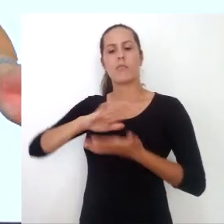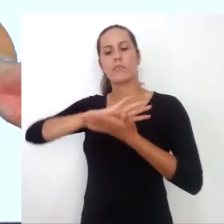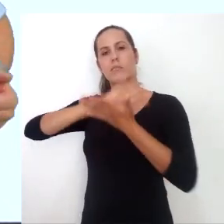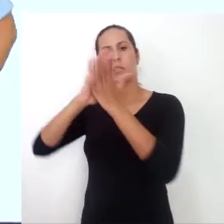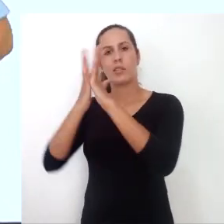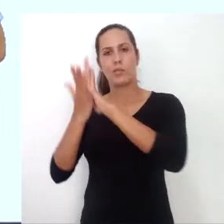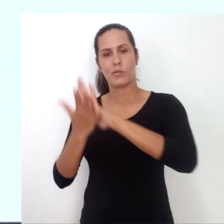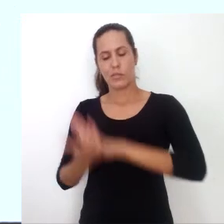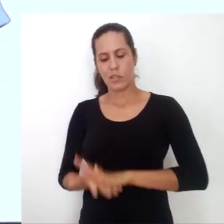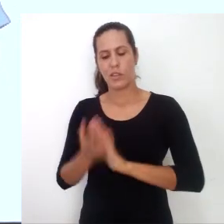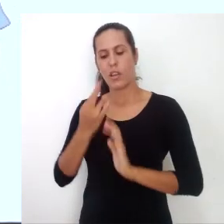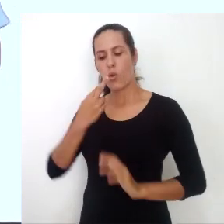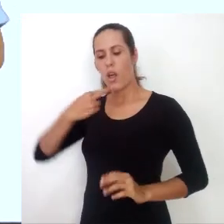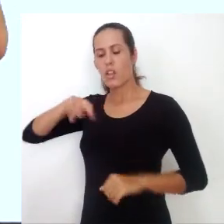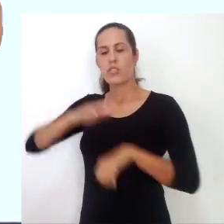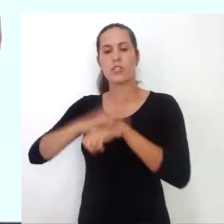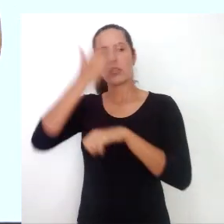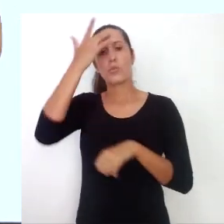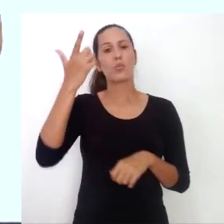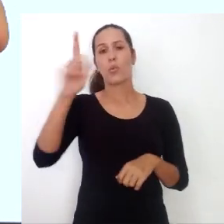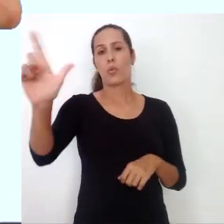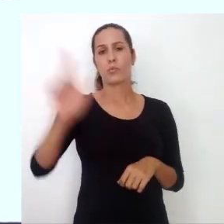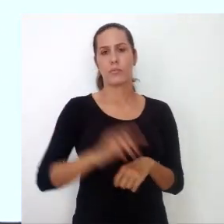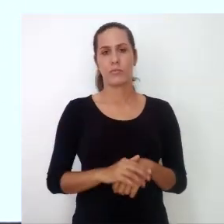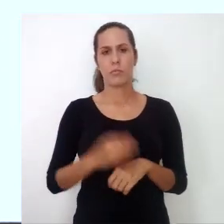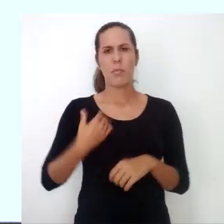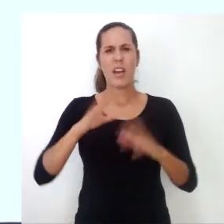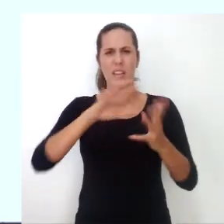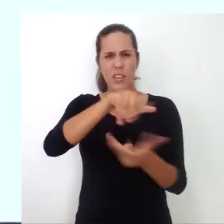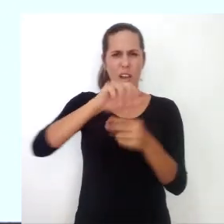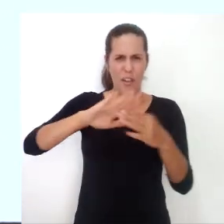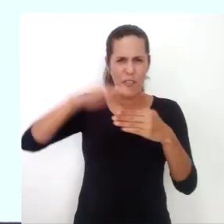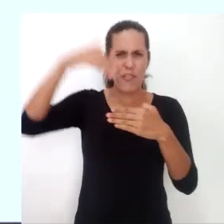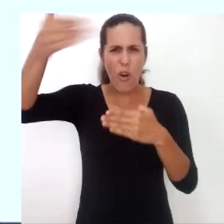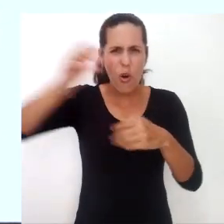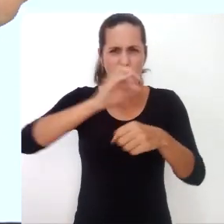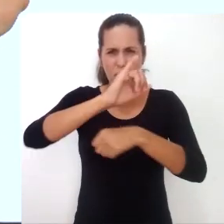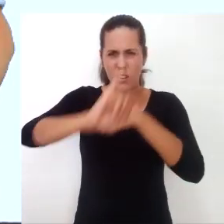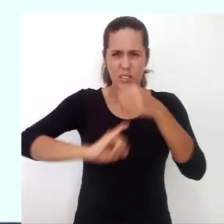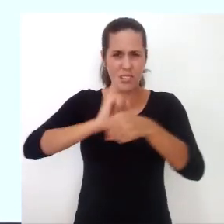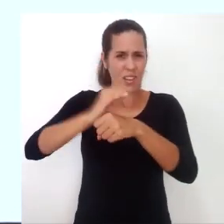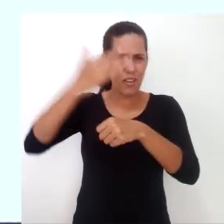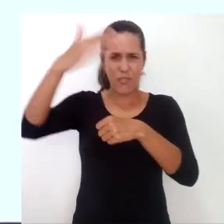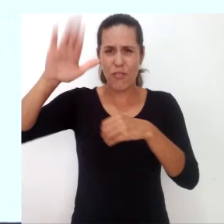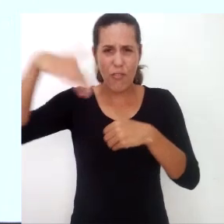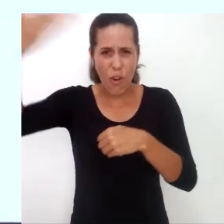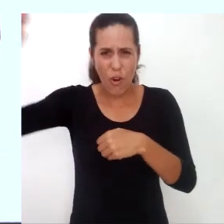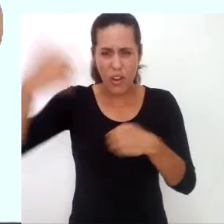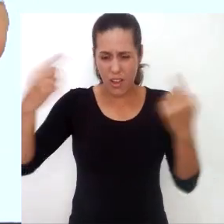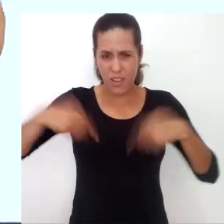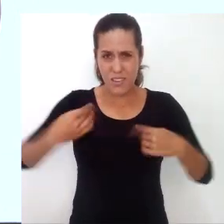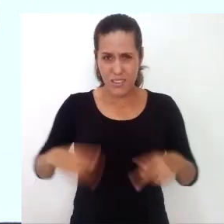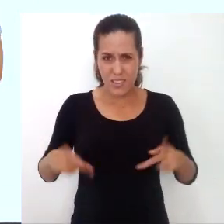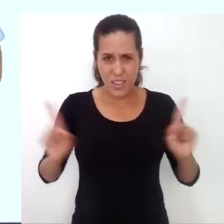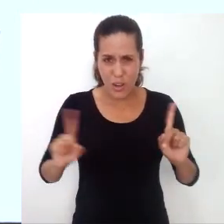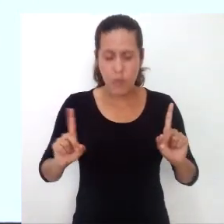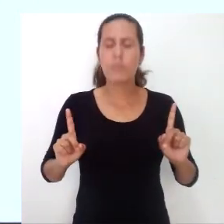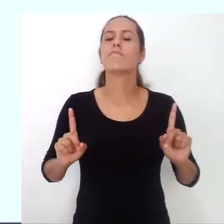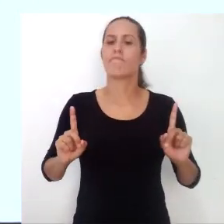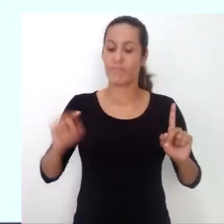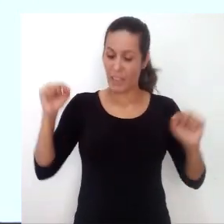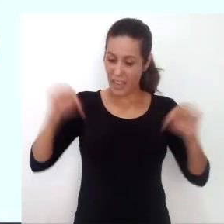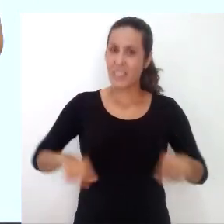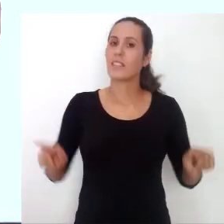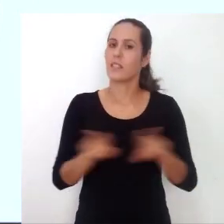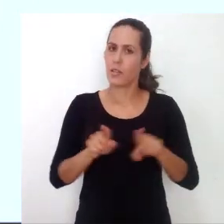aceitar a religião do outro. Então é importante, não só acontece ali não, acontece aqui em nosso país. E eu repito o